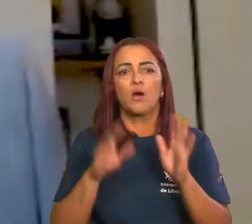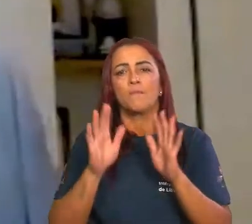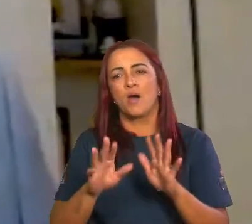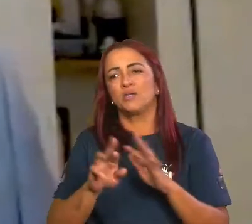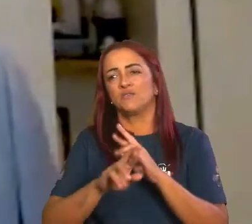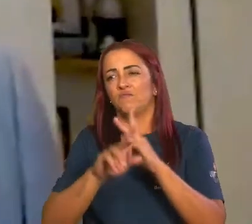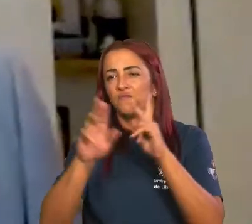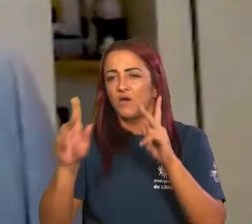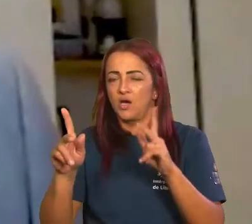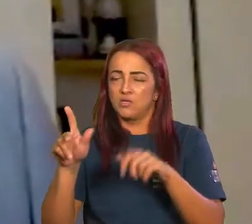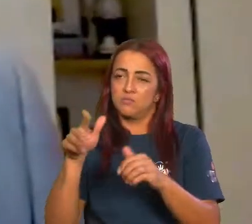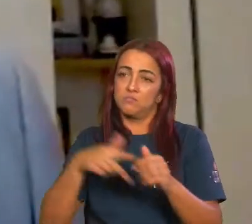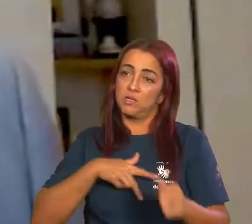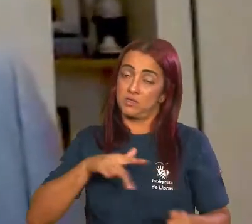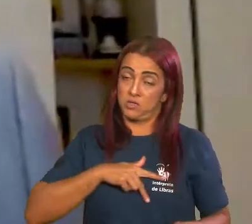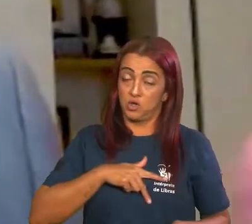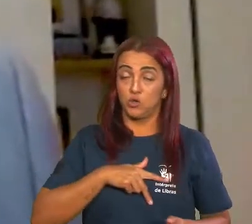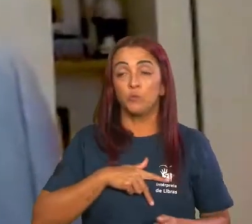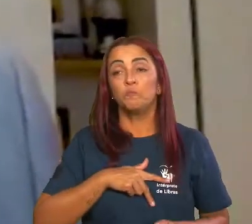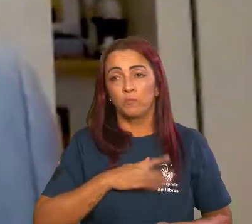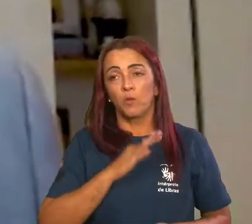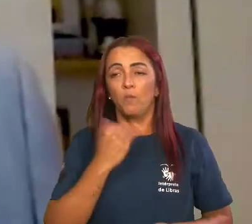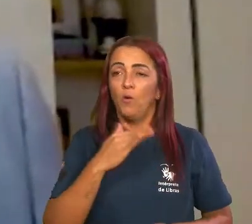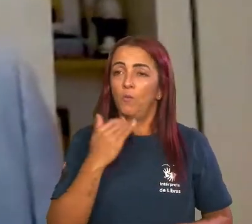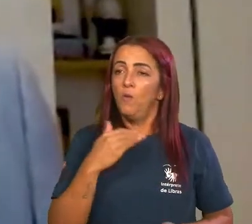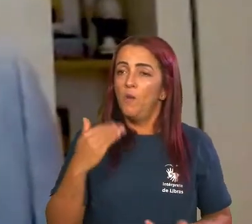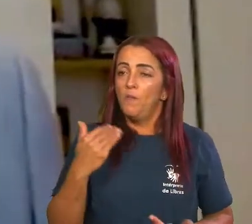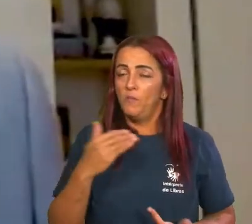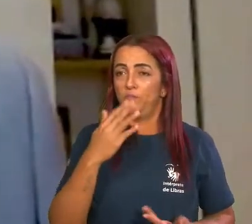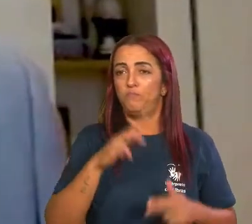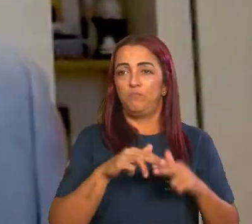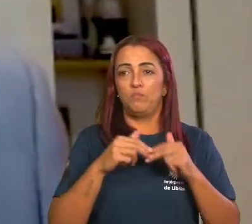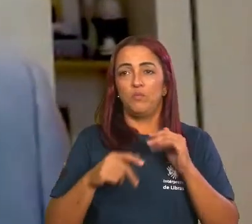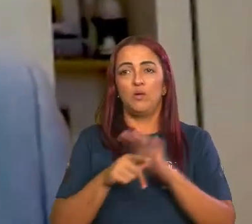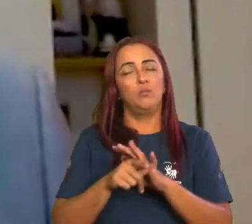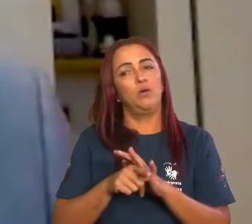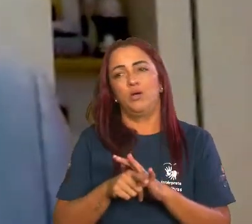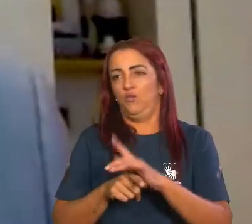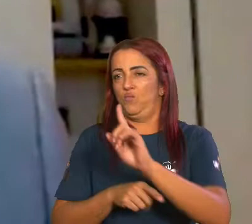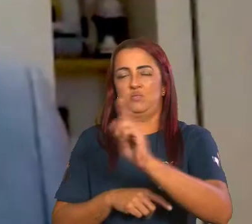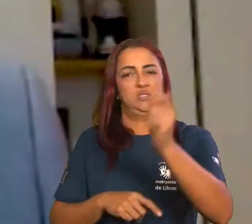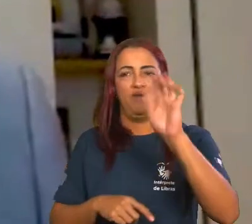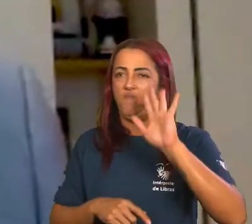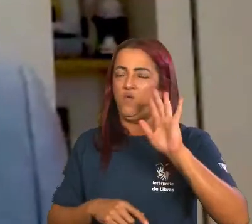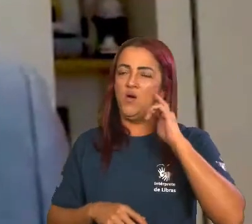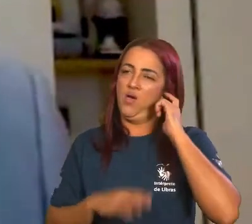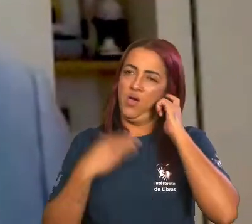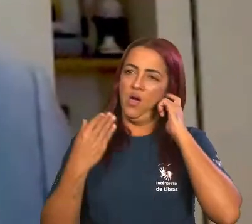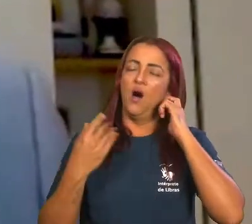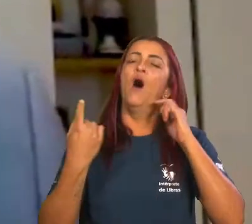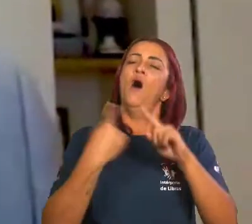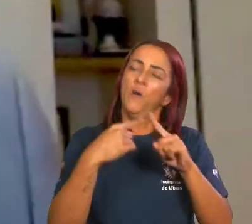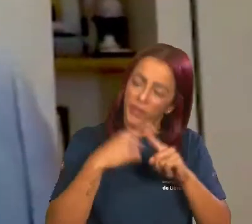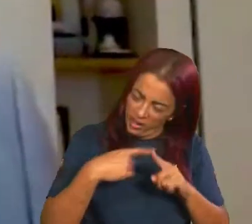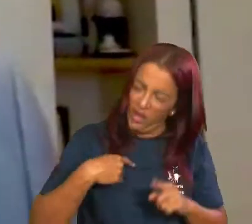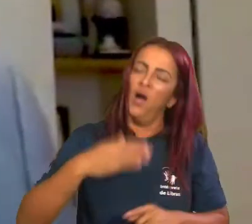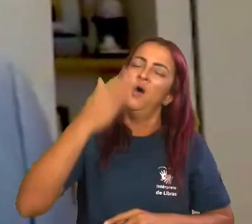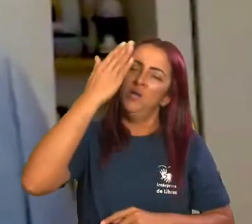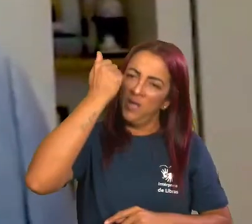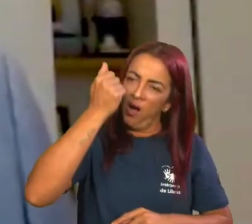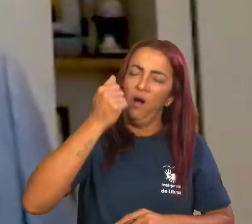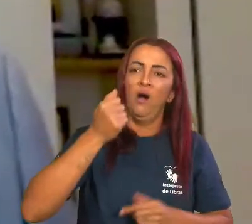vários pacientes morrerem, que eu digo que foram mortes desnecessárias, porque a gente sabia que o